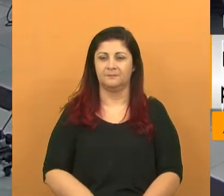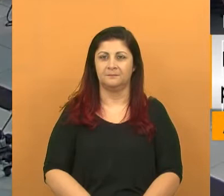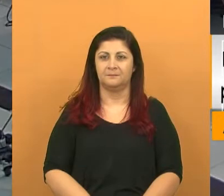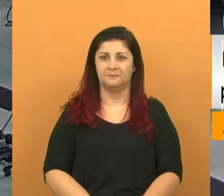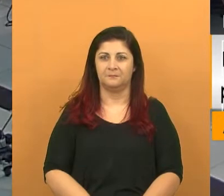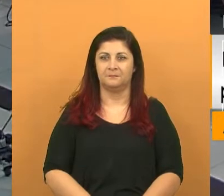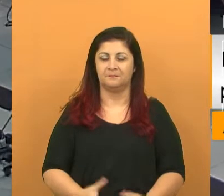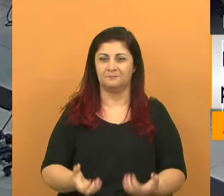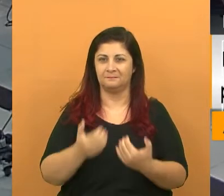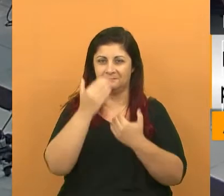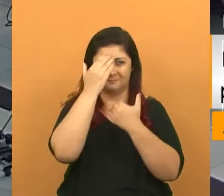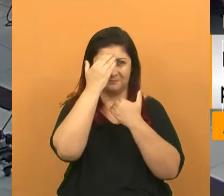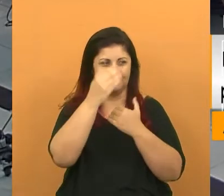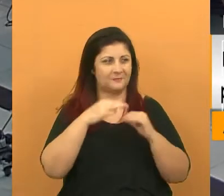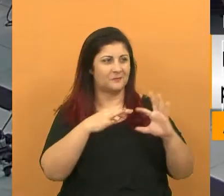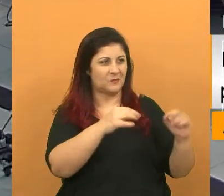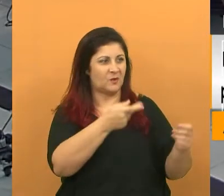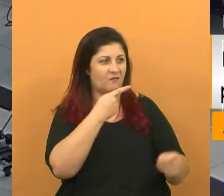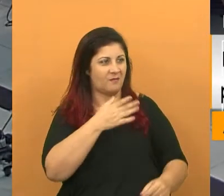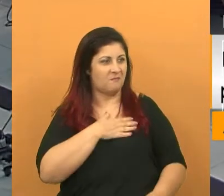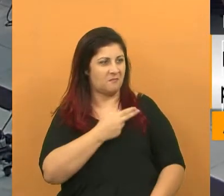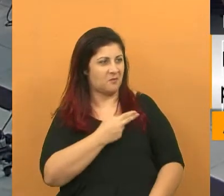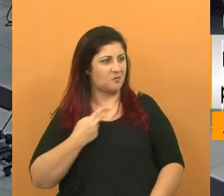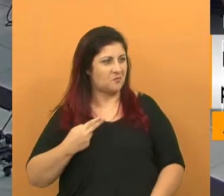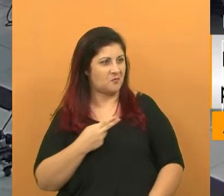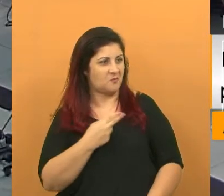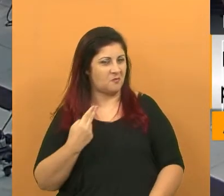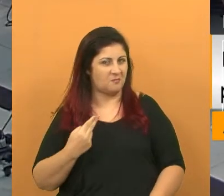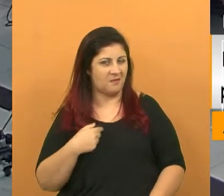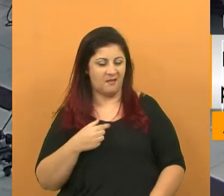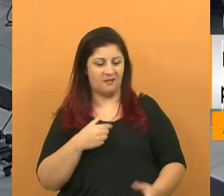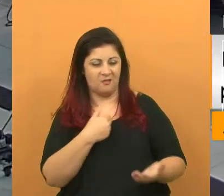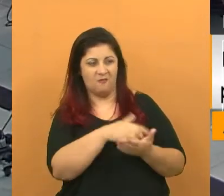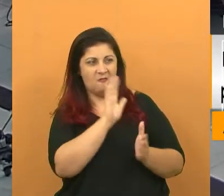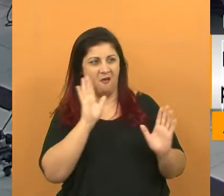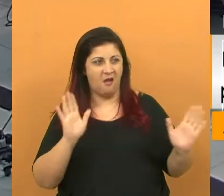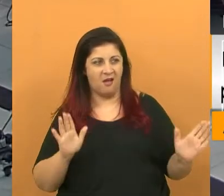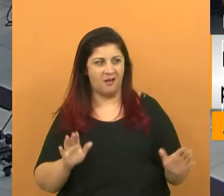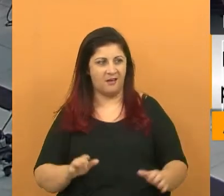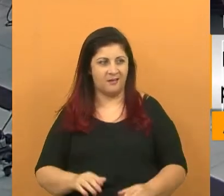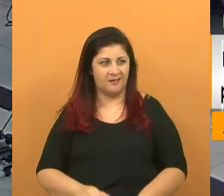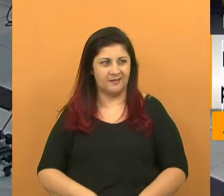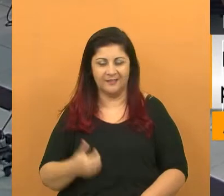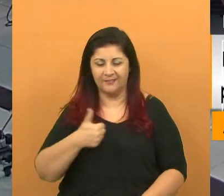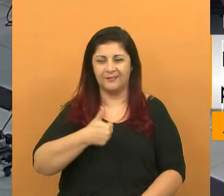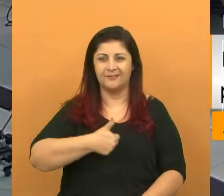Quero agradecer deles falar meu nome, mas eu estou fora desse jogo. Meu voto é favorável.